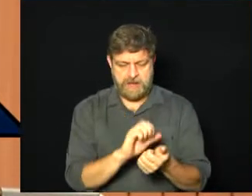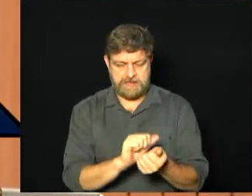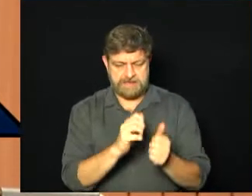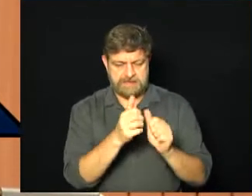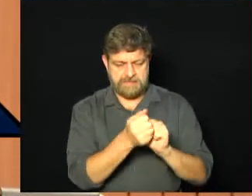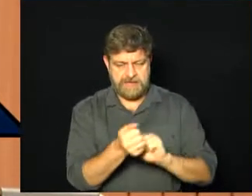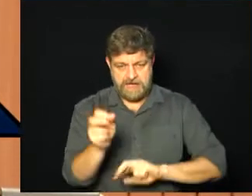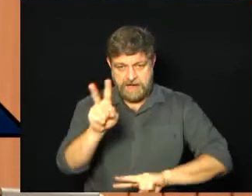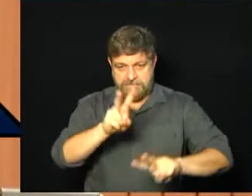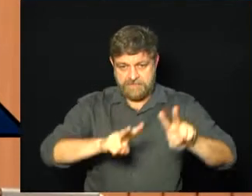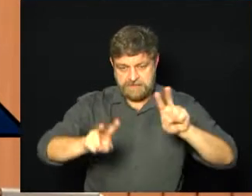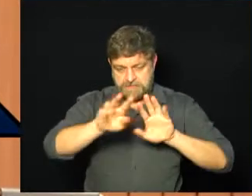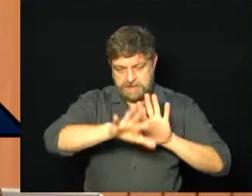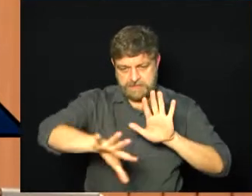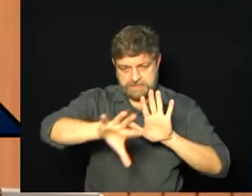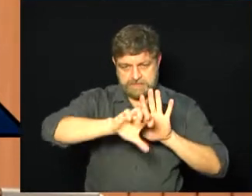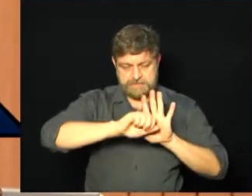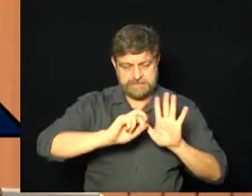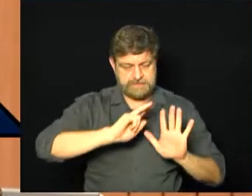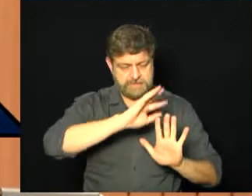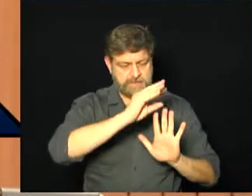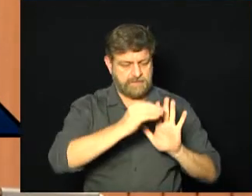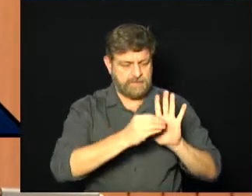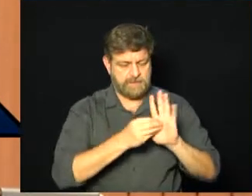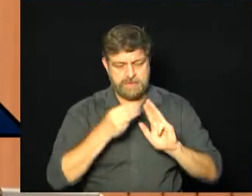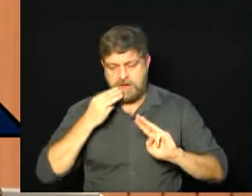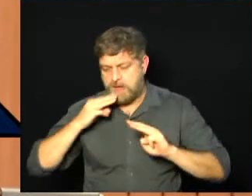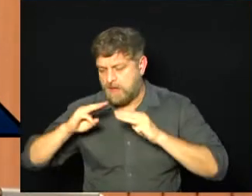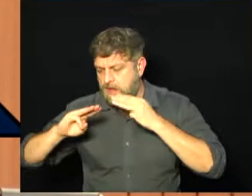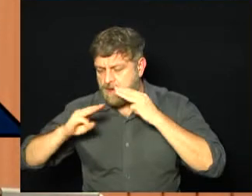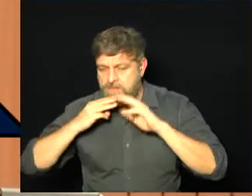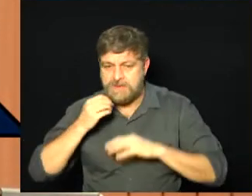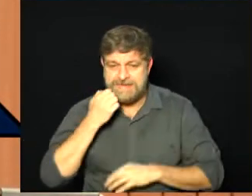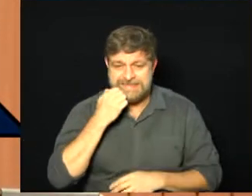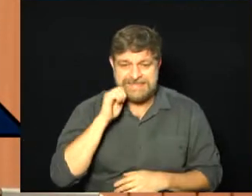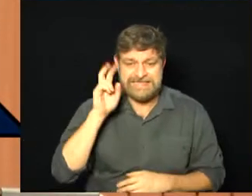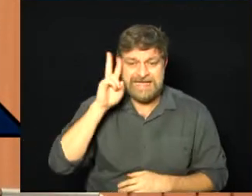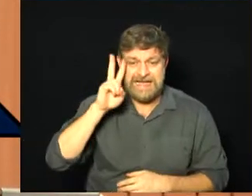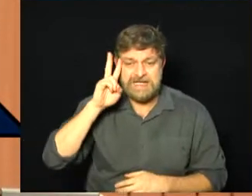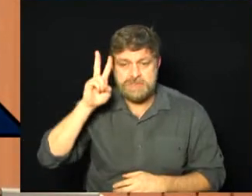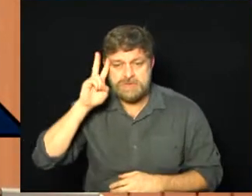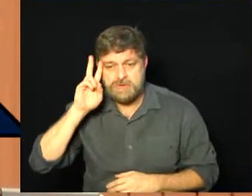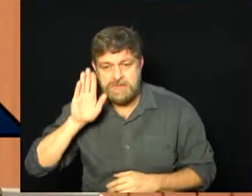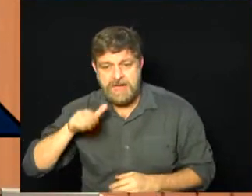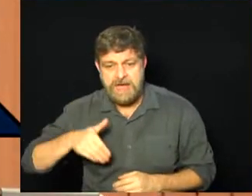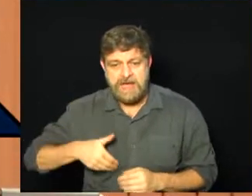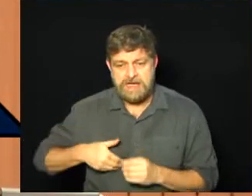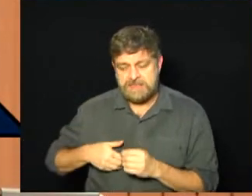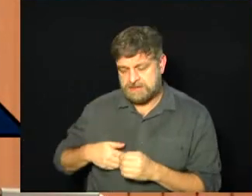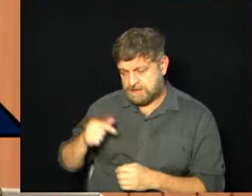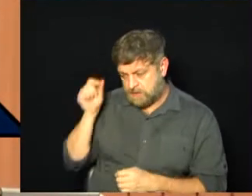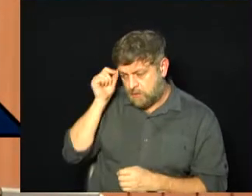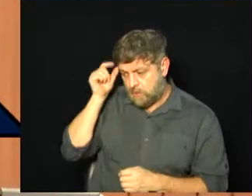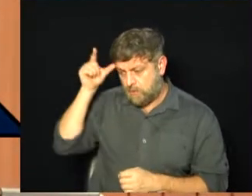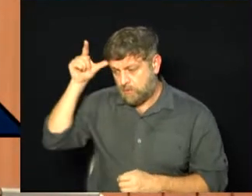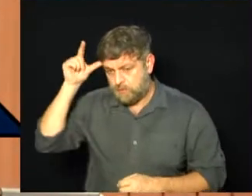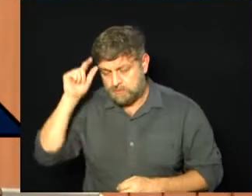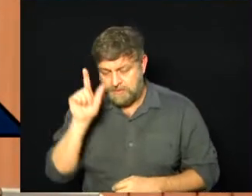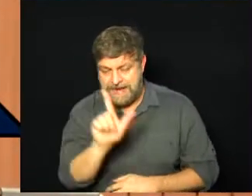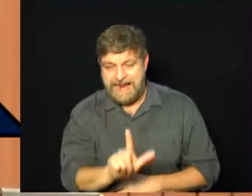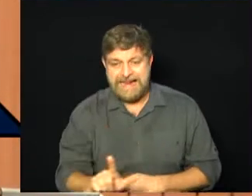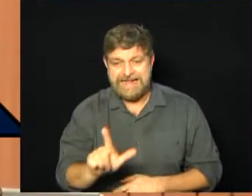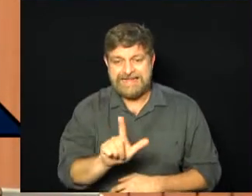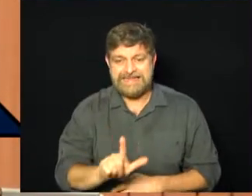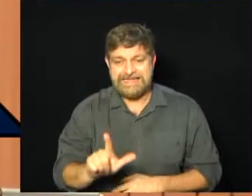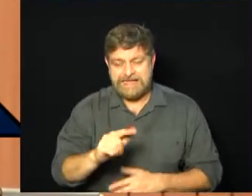visuais, ecologia, música, ciências, história, raízes culturais, cinema, literatura e teatro, a